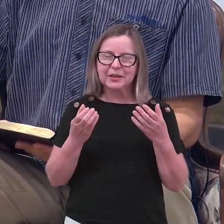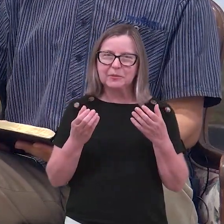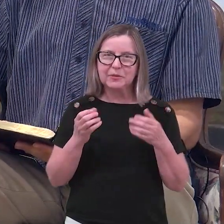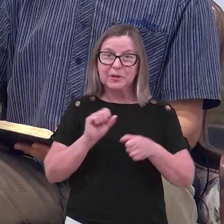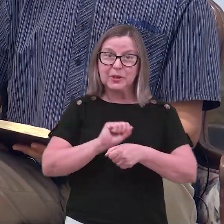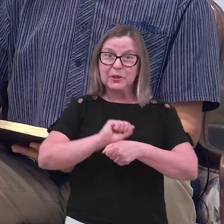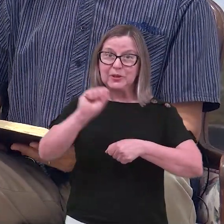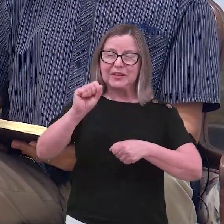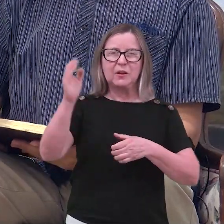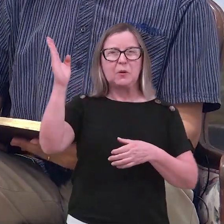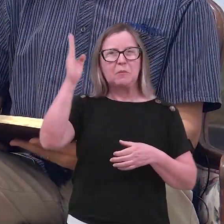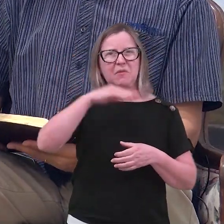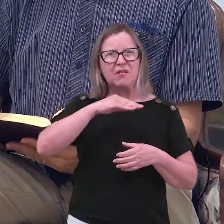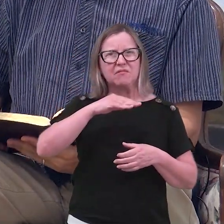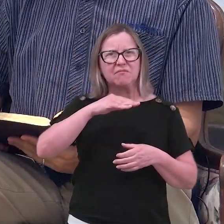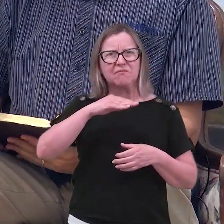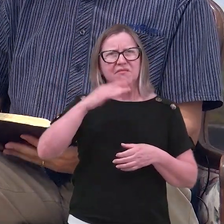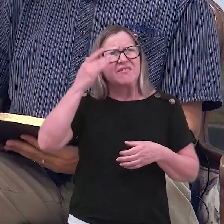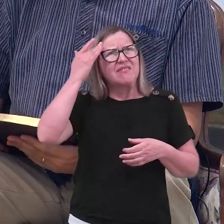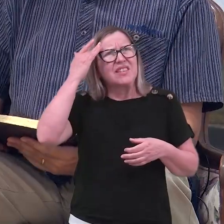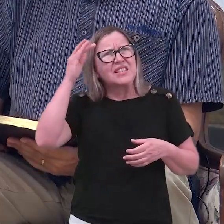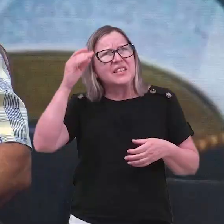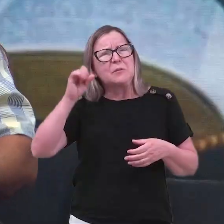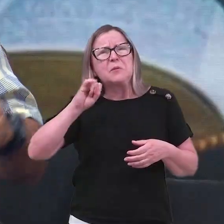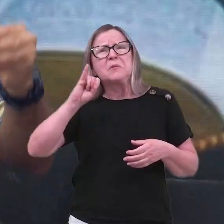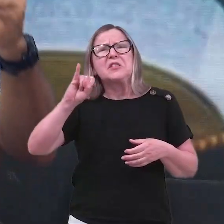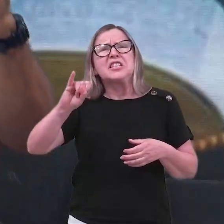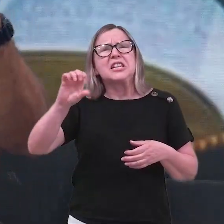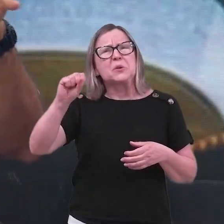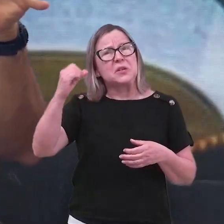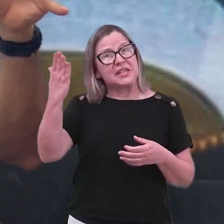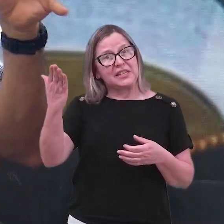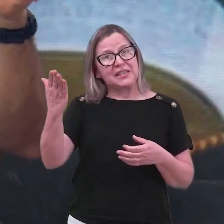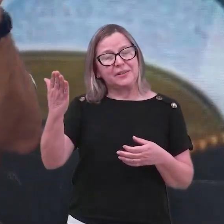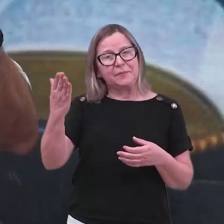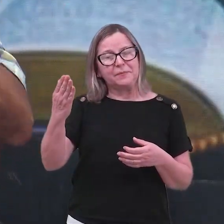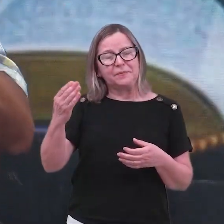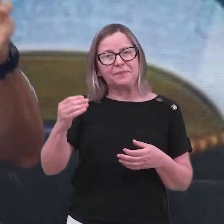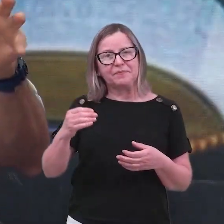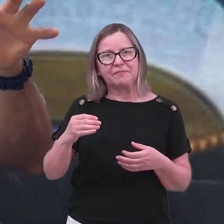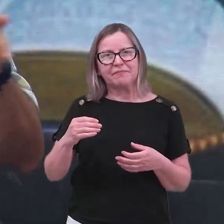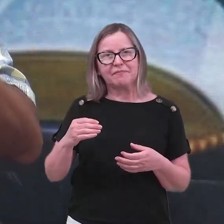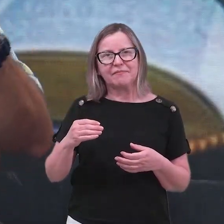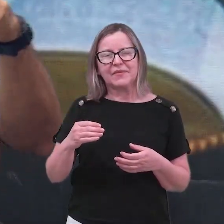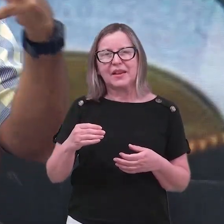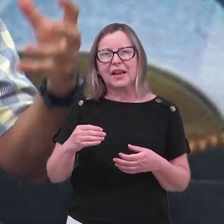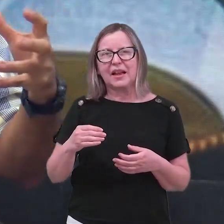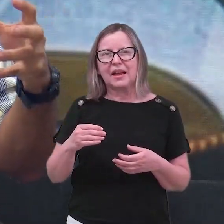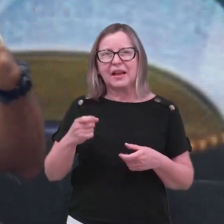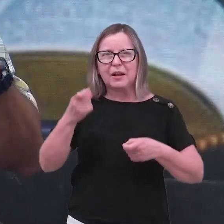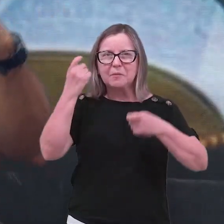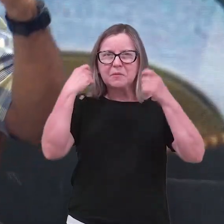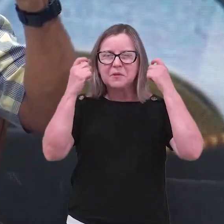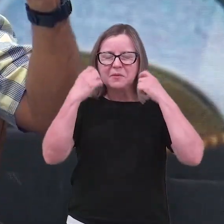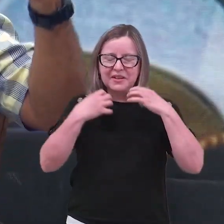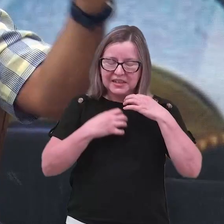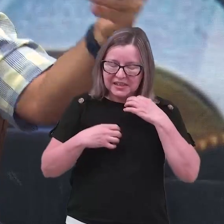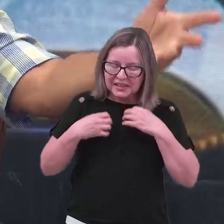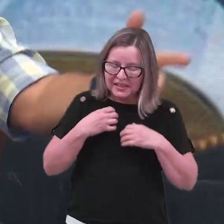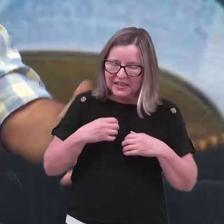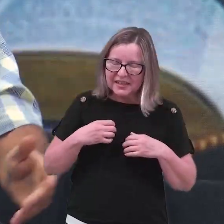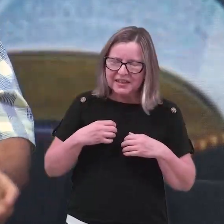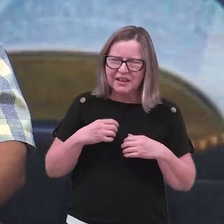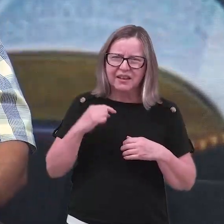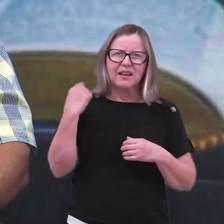um mal que nós nem sabemos que vai acontecer. É a preocupação, é a ansiedade que a gente já